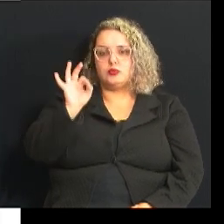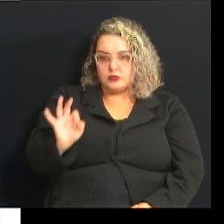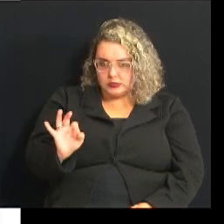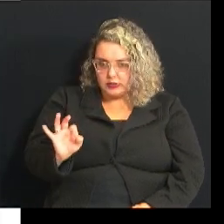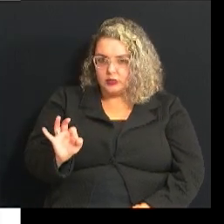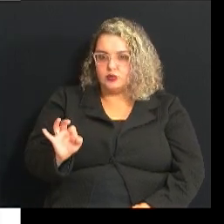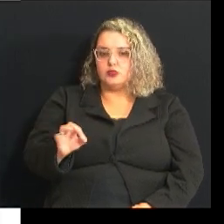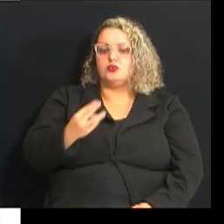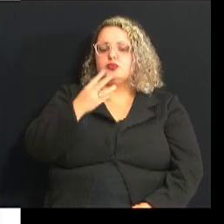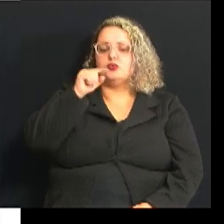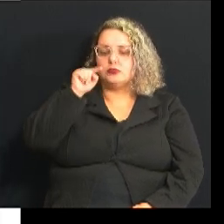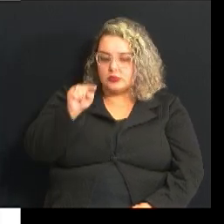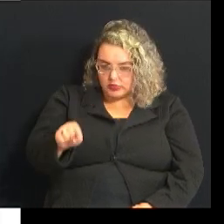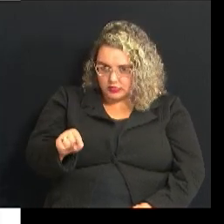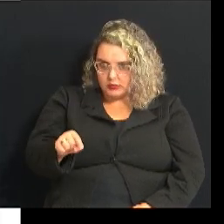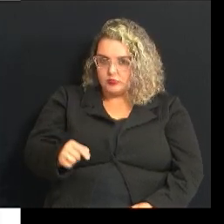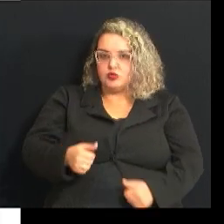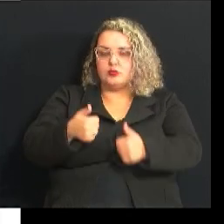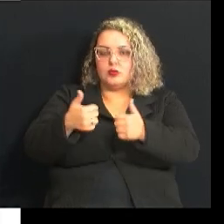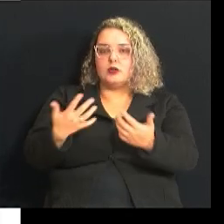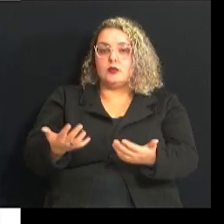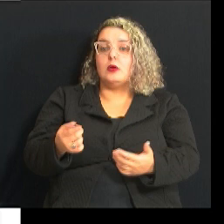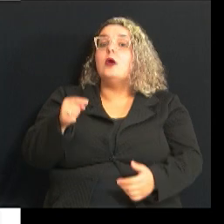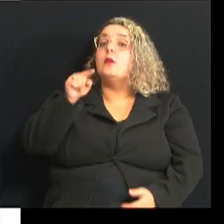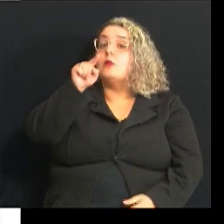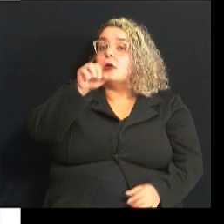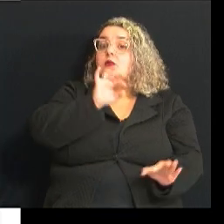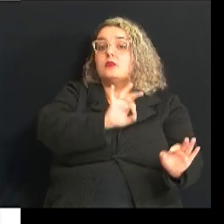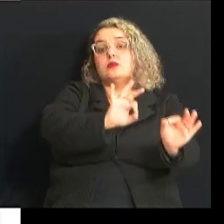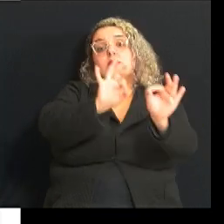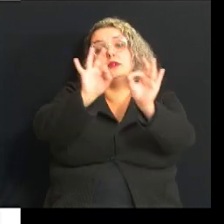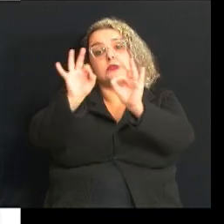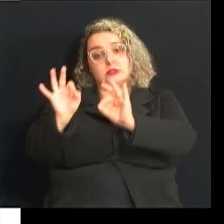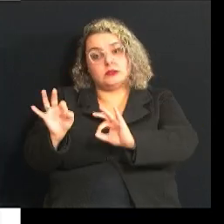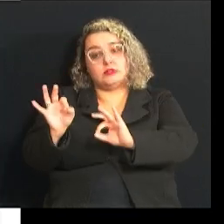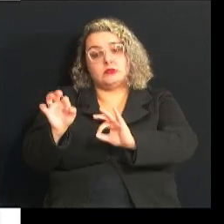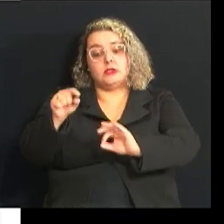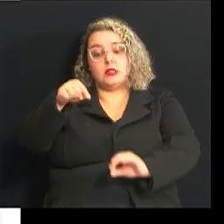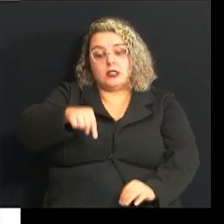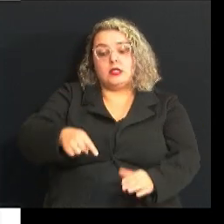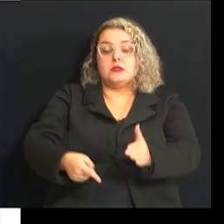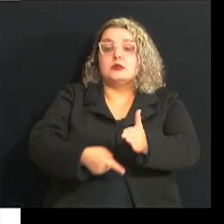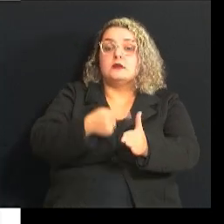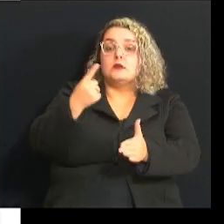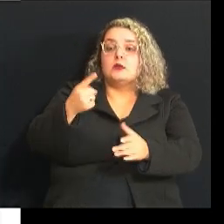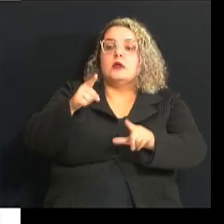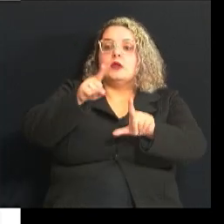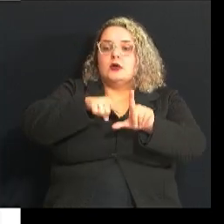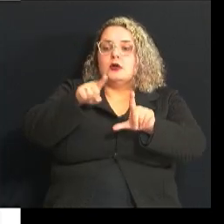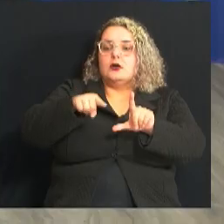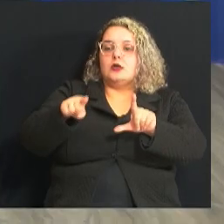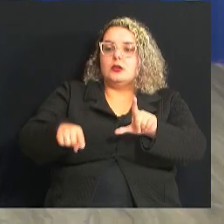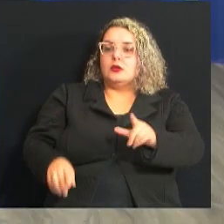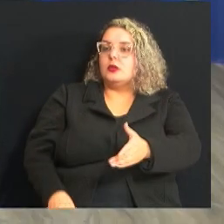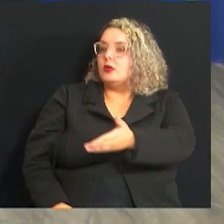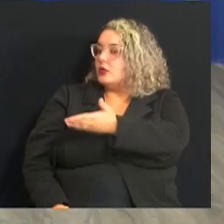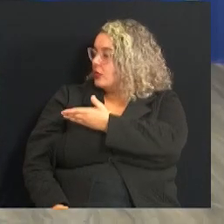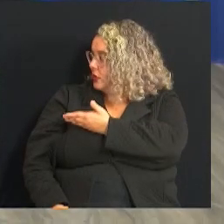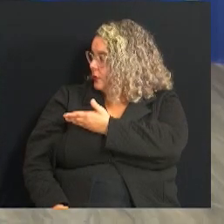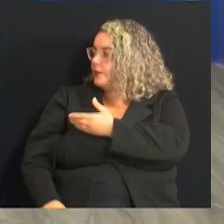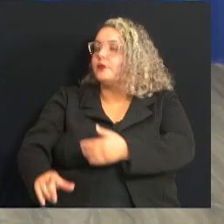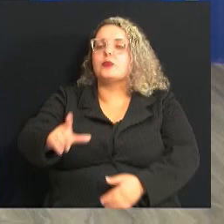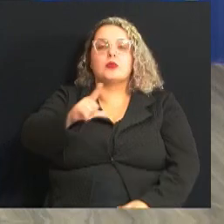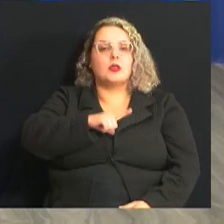aí positividade. Então, para você que está nos acompanhando, nesse primeiro gráfico aqui, nós temos o número